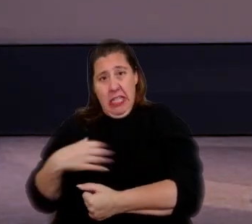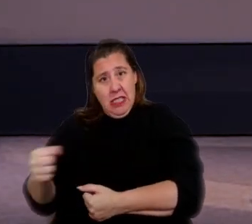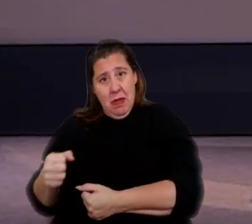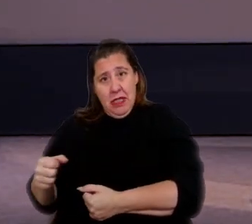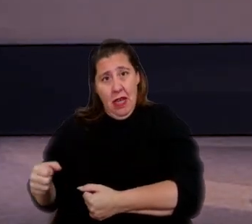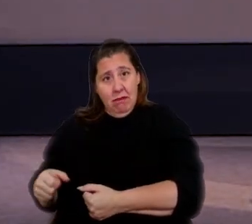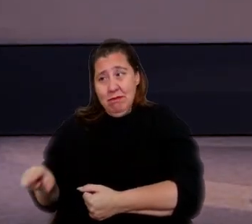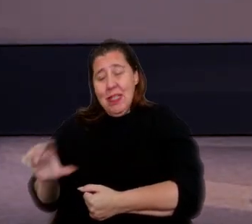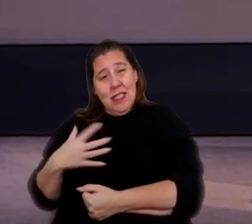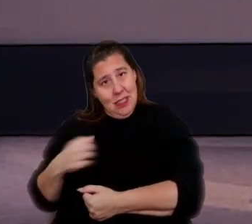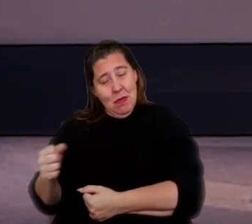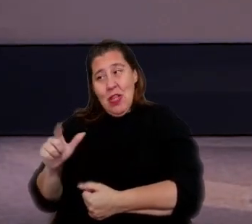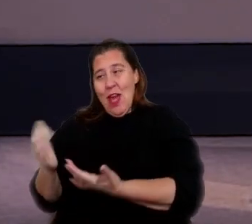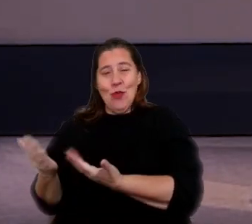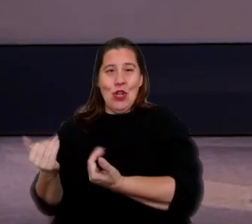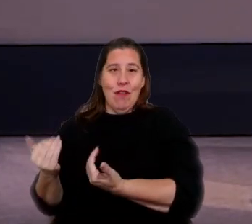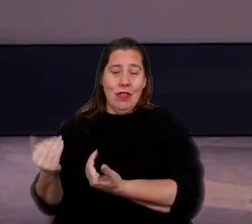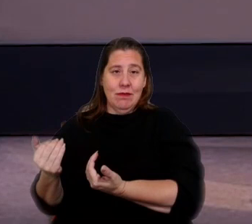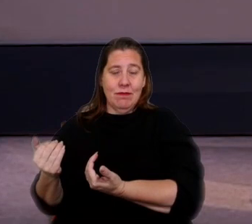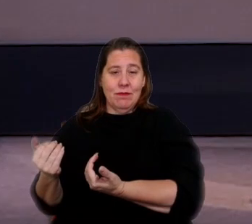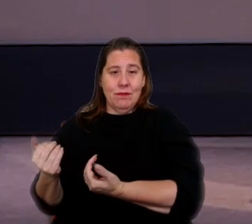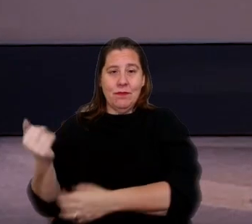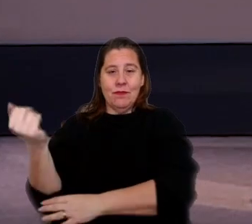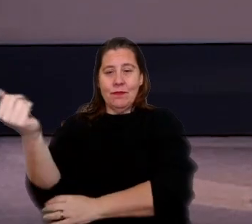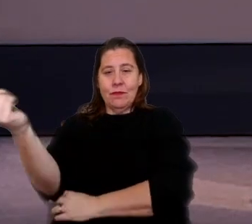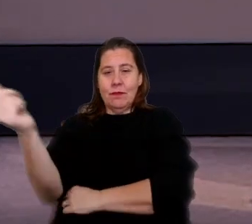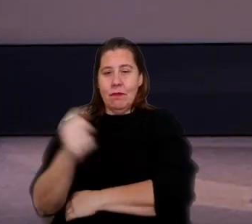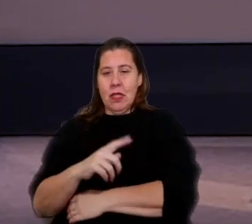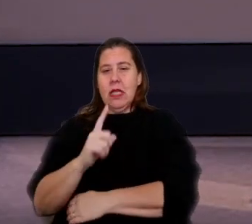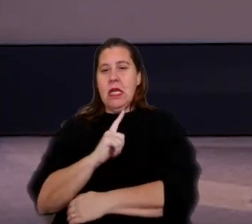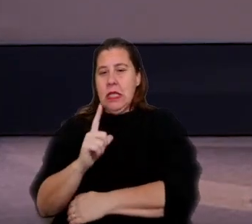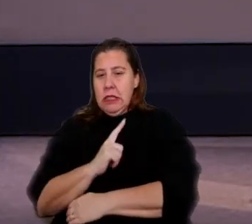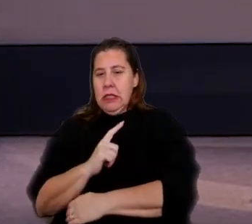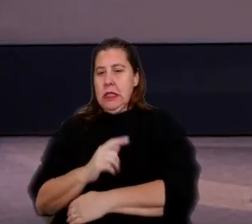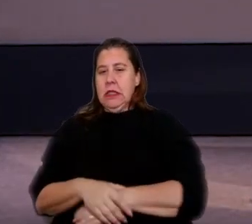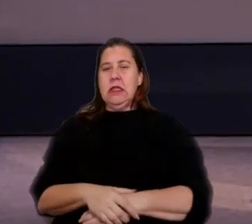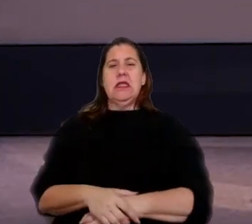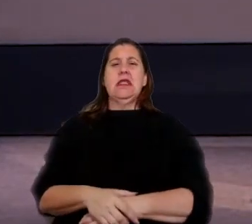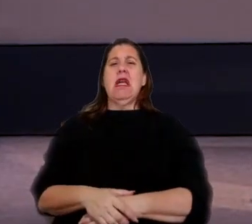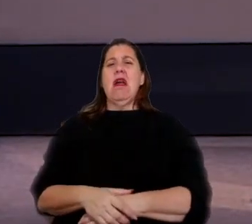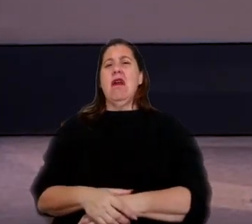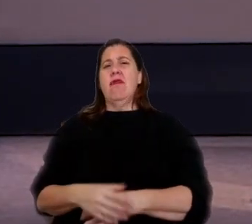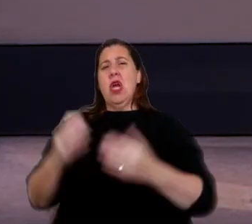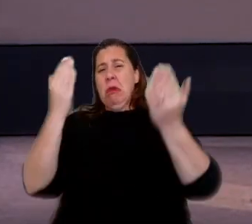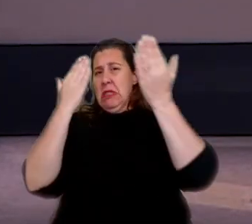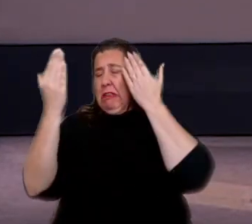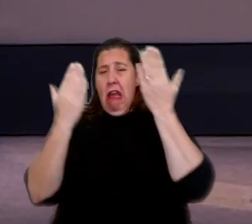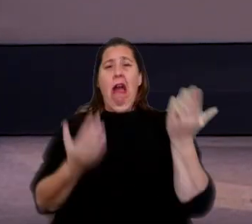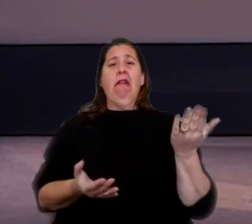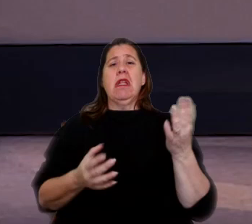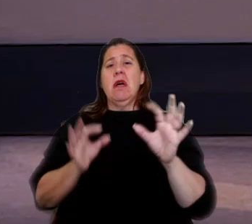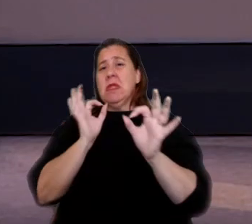se matar e se matou. E era um adolescente, né? E teve psiquiatra,